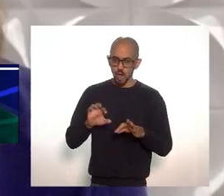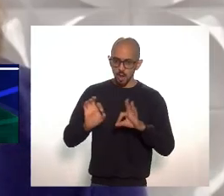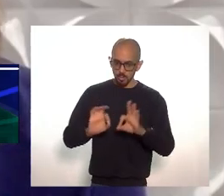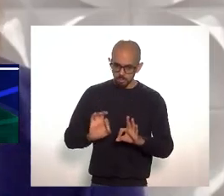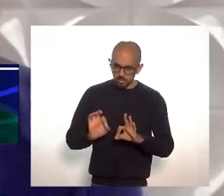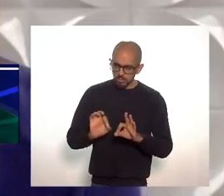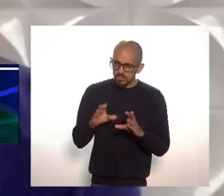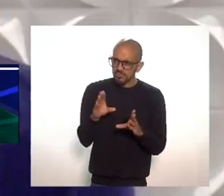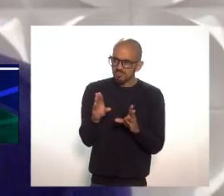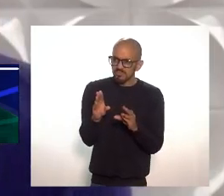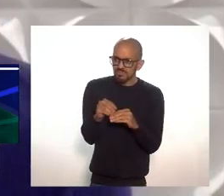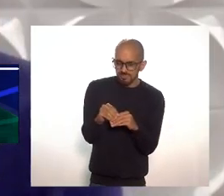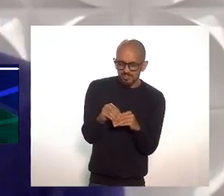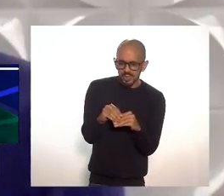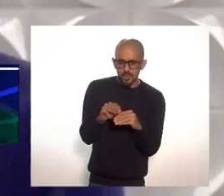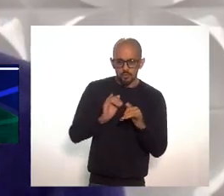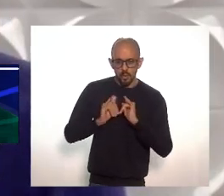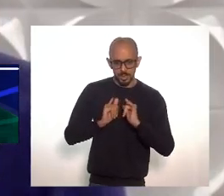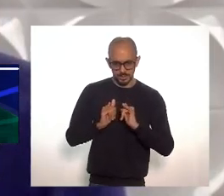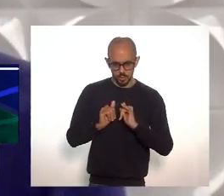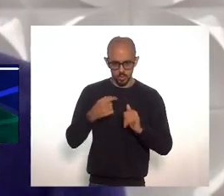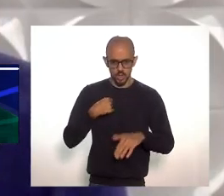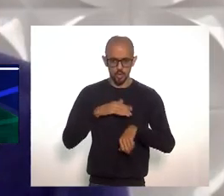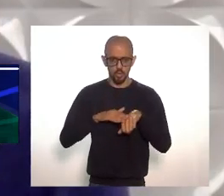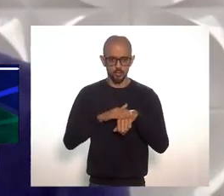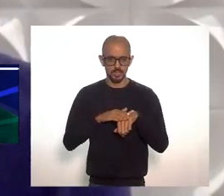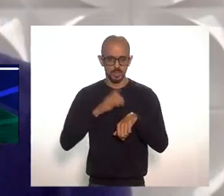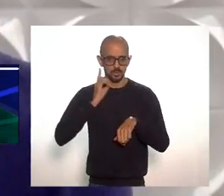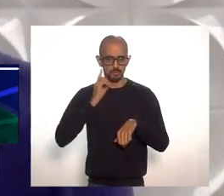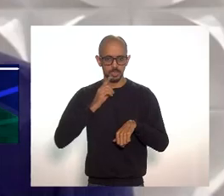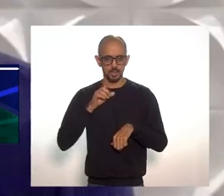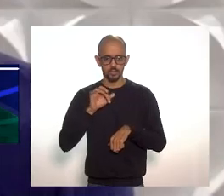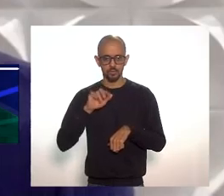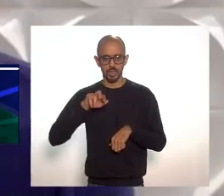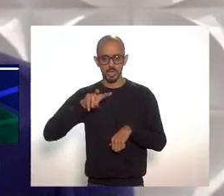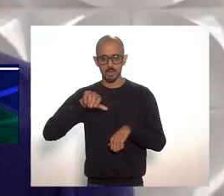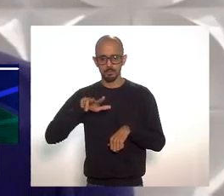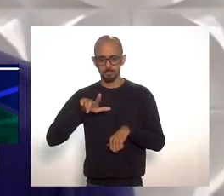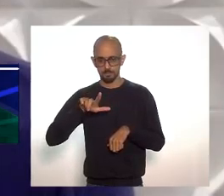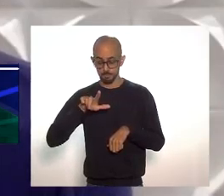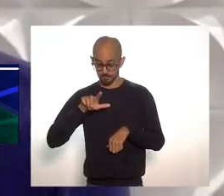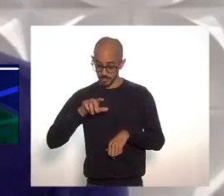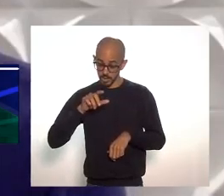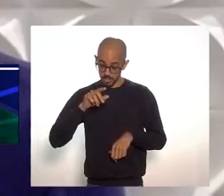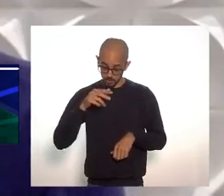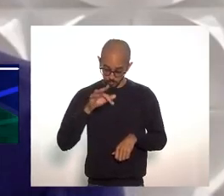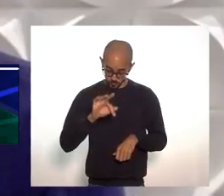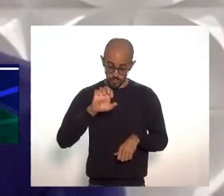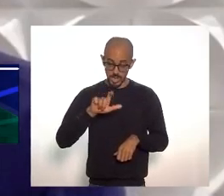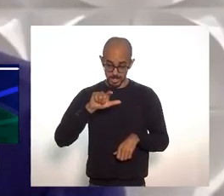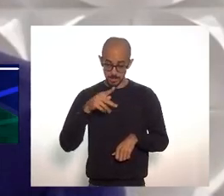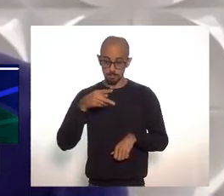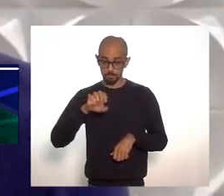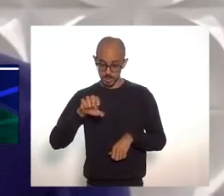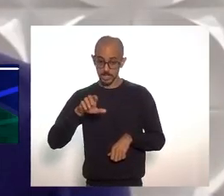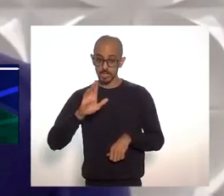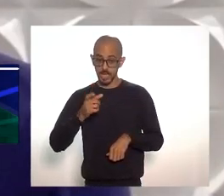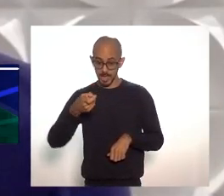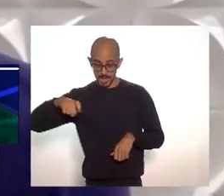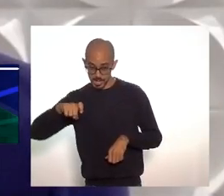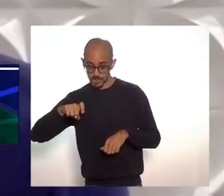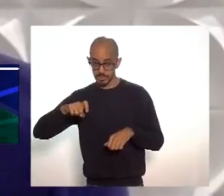brevíssima informação, eu conversei com o deputado Felipe Peixoto, que foi, inclusive, secretário de Saúde, e ele me sugeriu